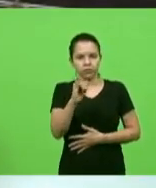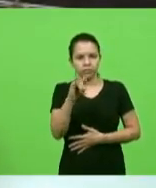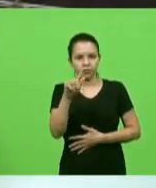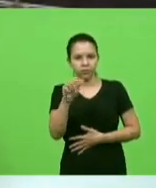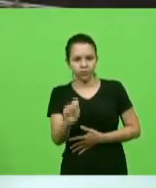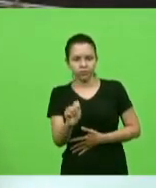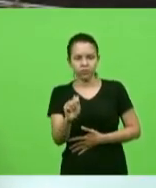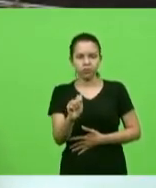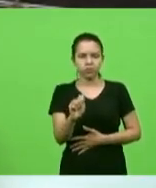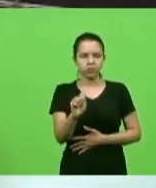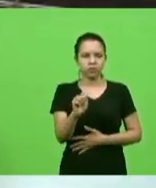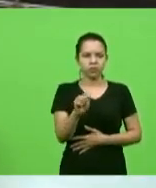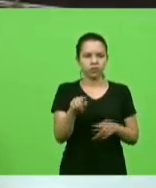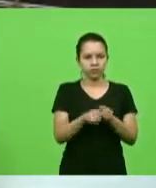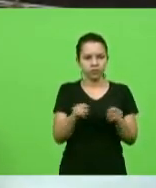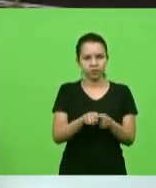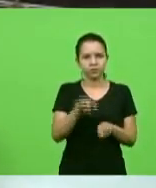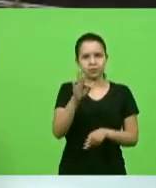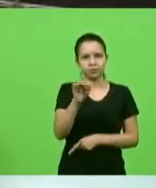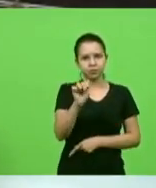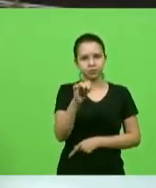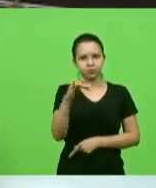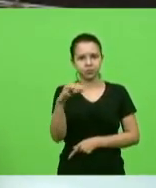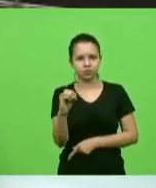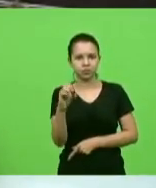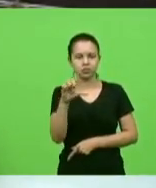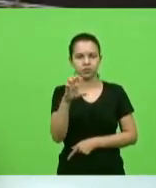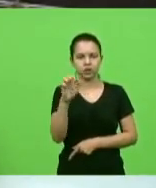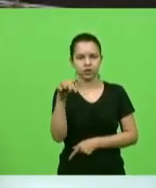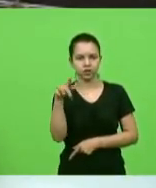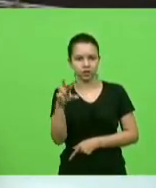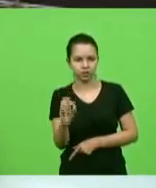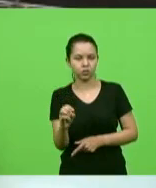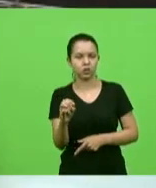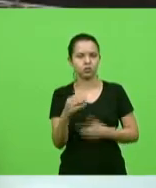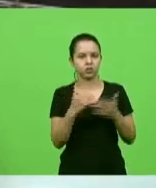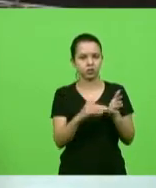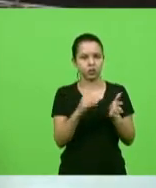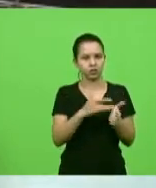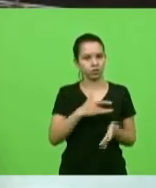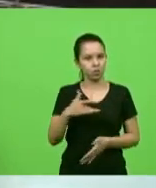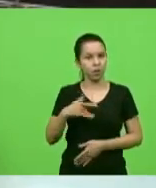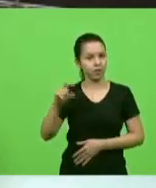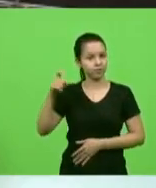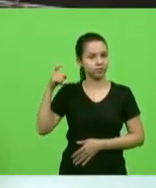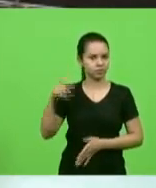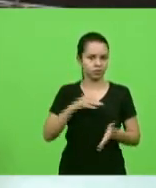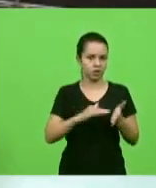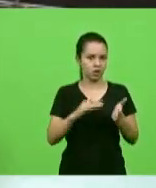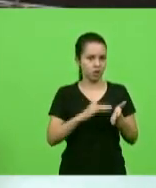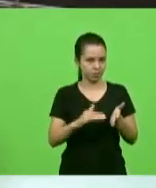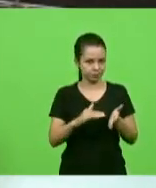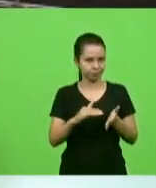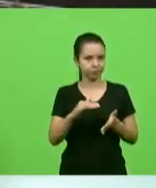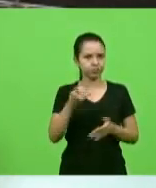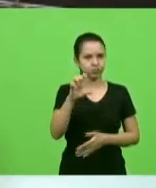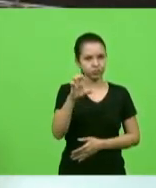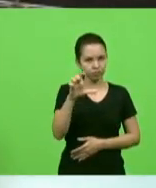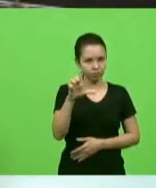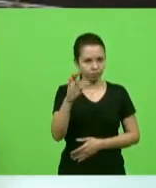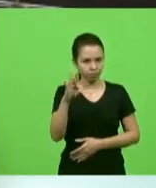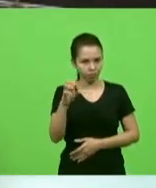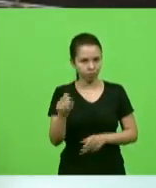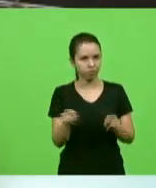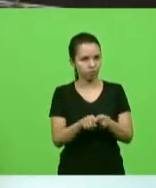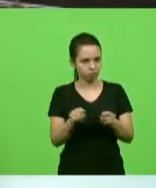pagou balde Leandro Barros a Secretaria Estadual de Saúde foi secretário de saúde e altos referi não